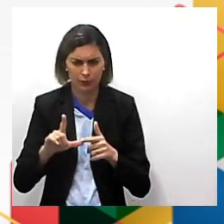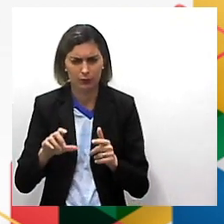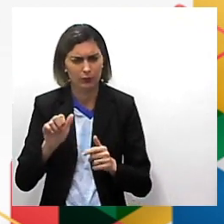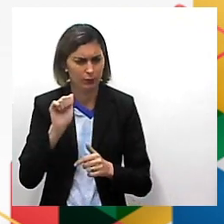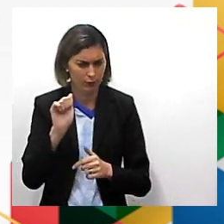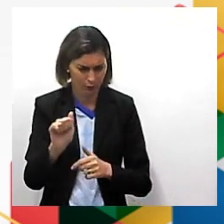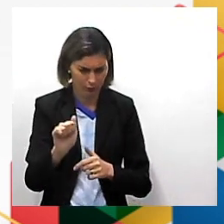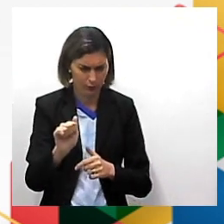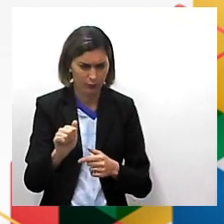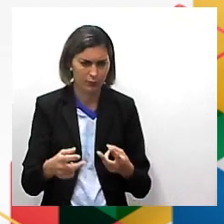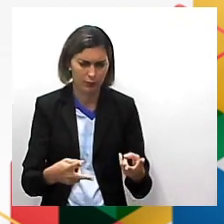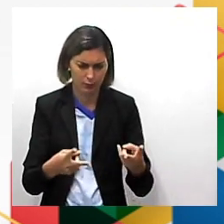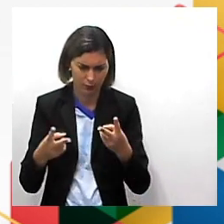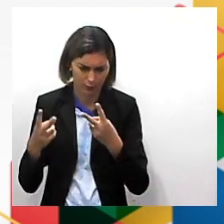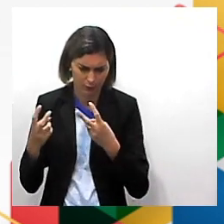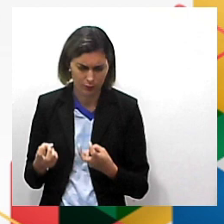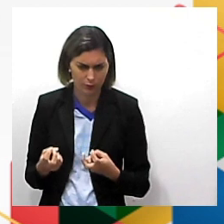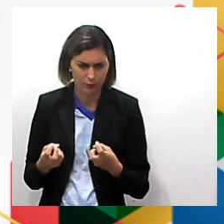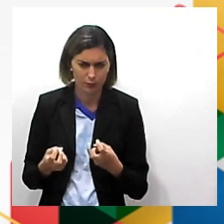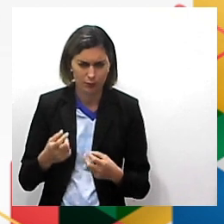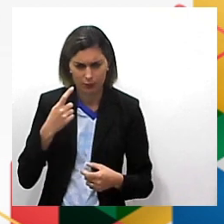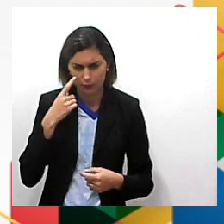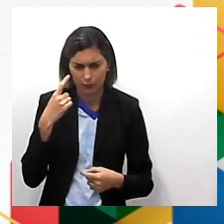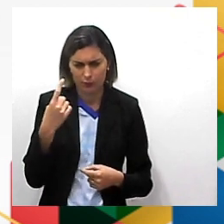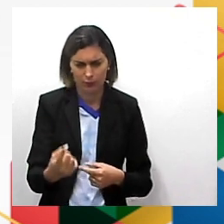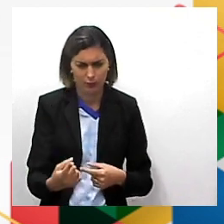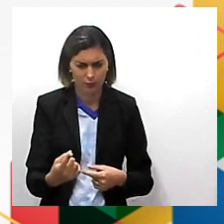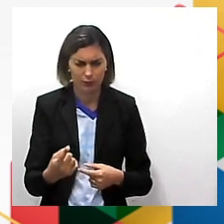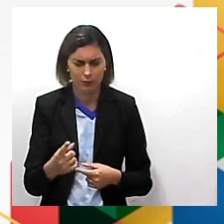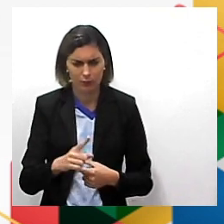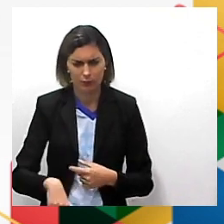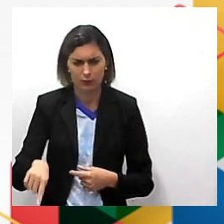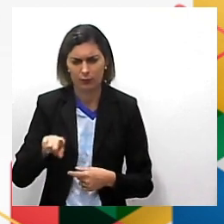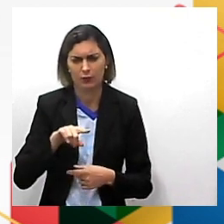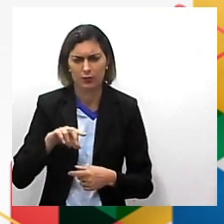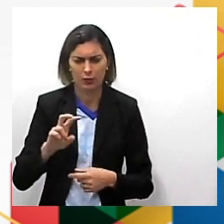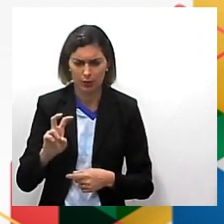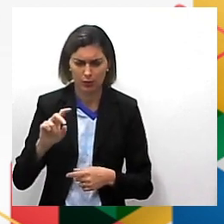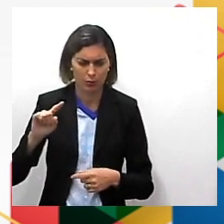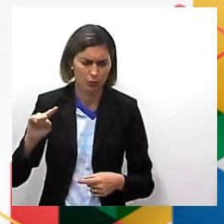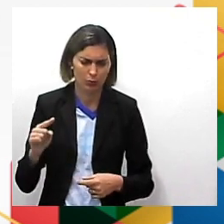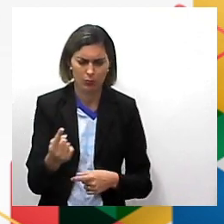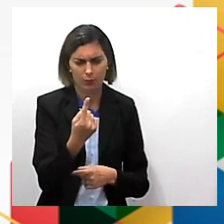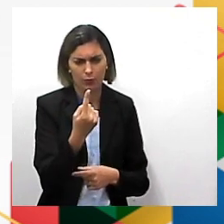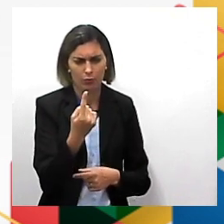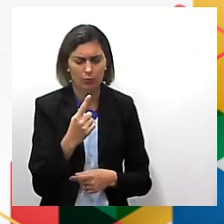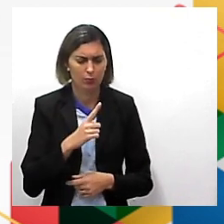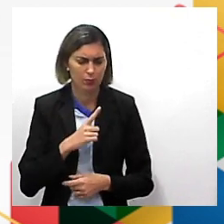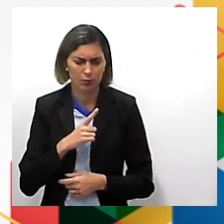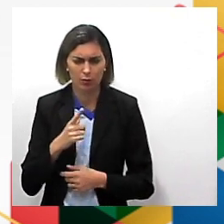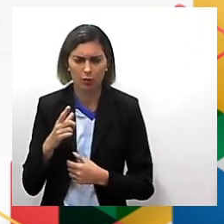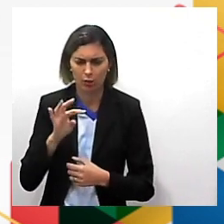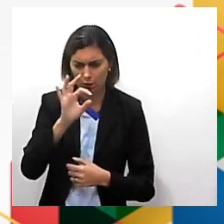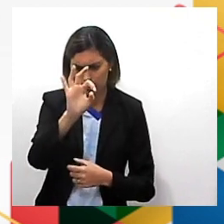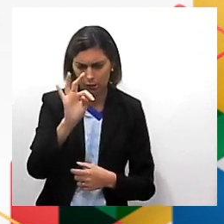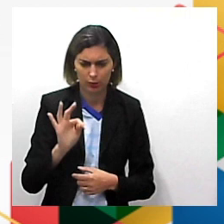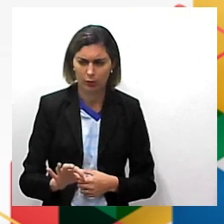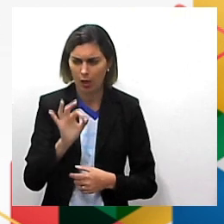A. Percebeu? Olha, pontapé inicial é no 5.000 e eu tenho uma